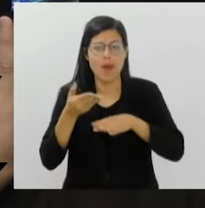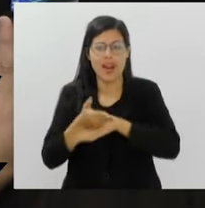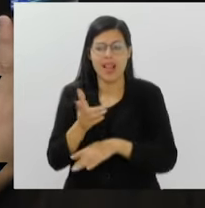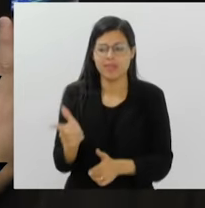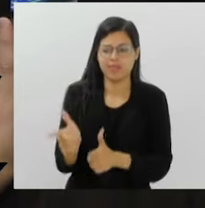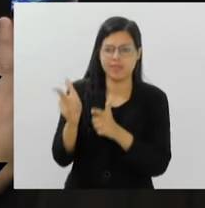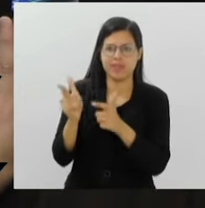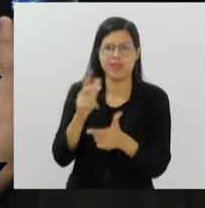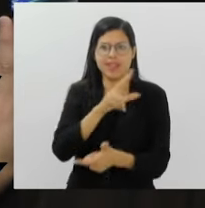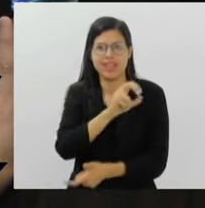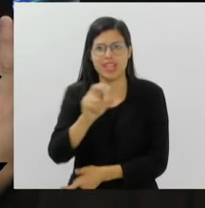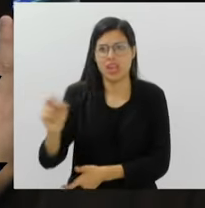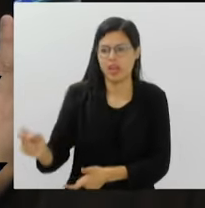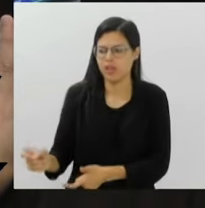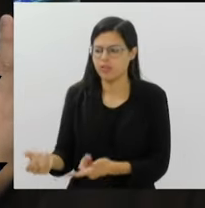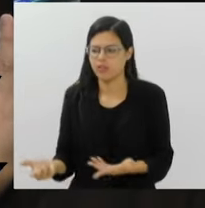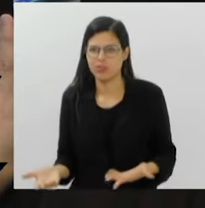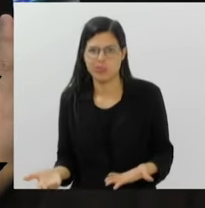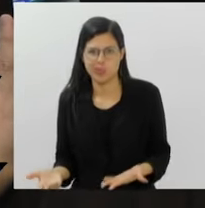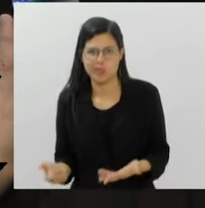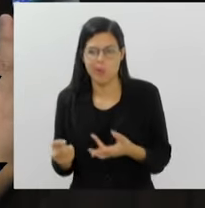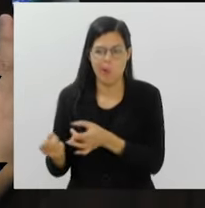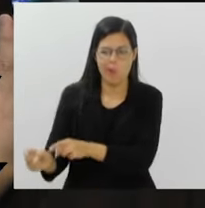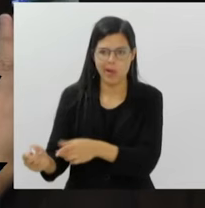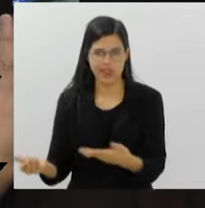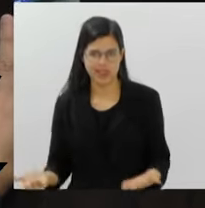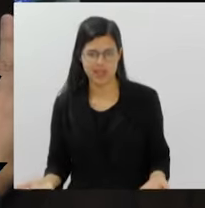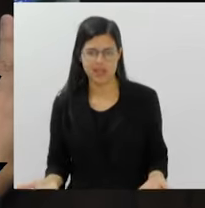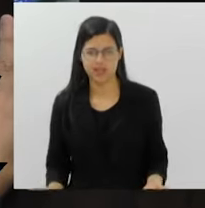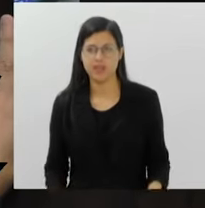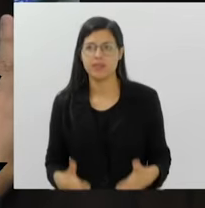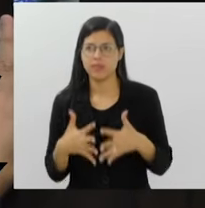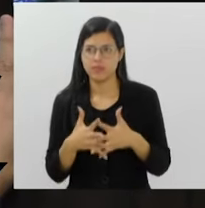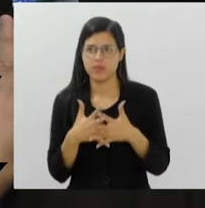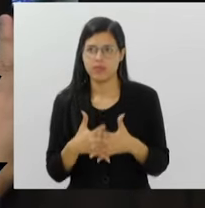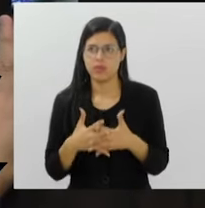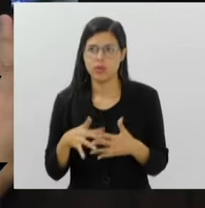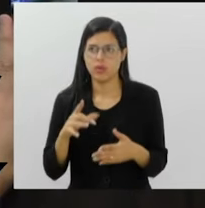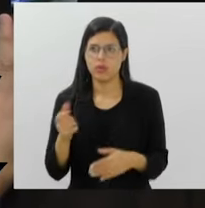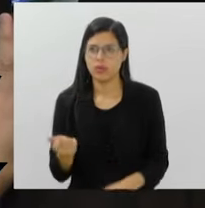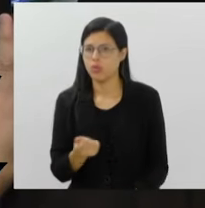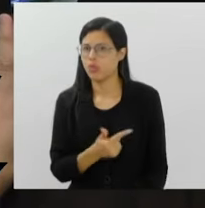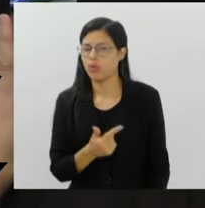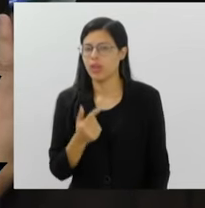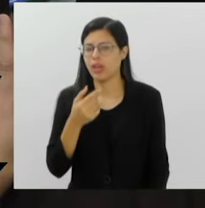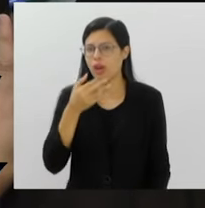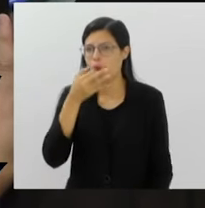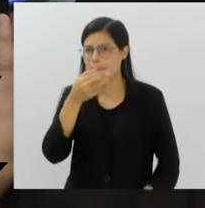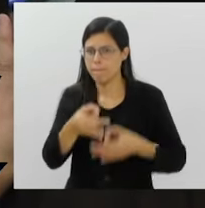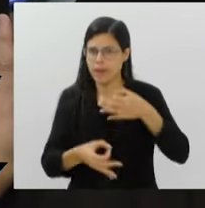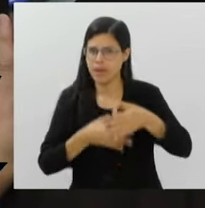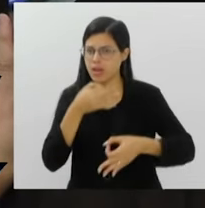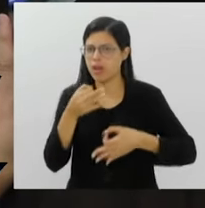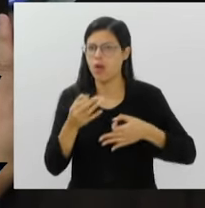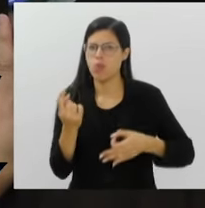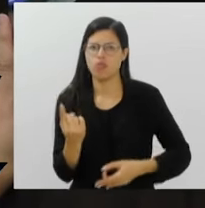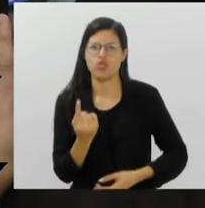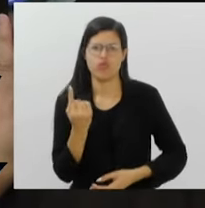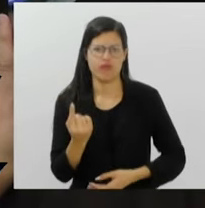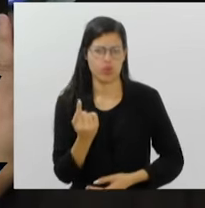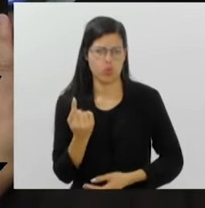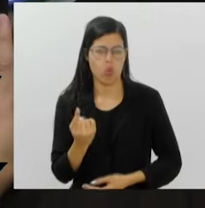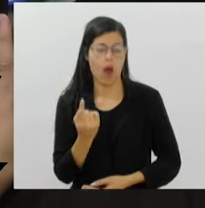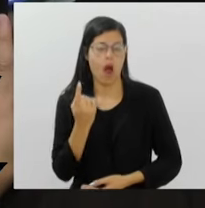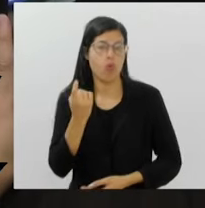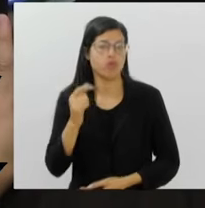para apontar e atirar nele. Então, assim, é muito mais complexo que a opinião individual de cada um de nós. Eu acho que é um debate que fugiu